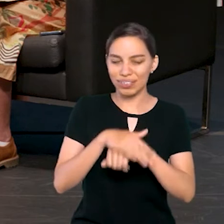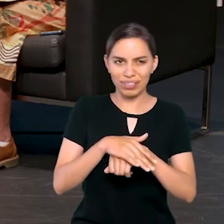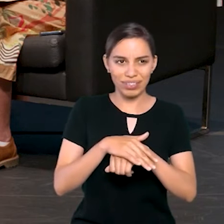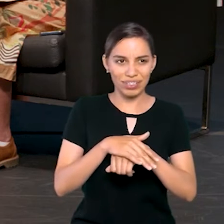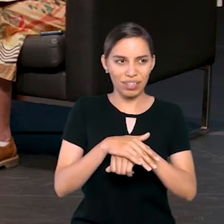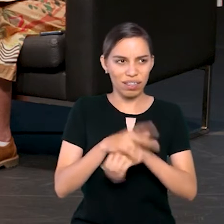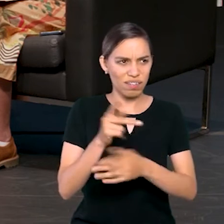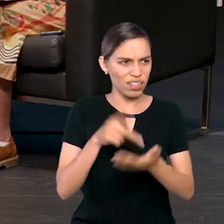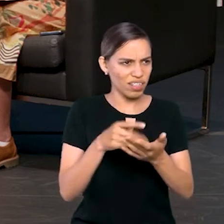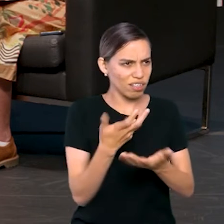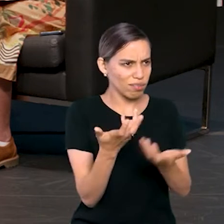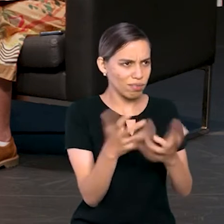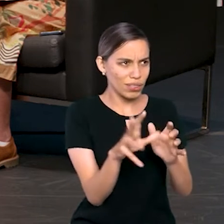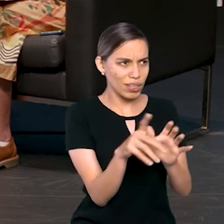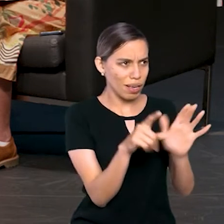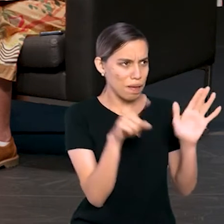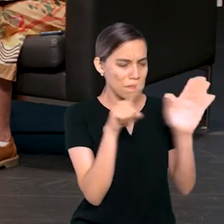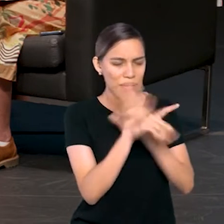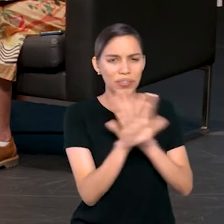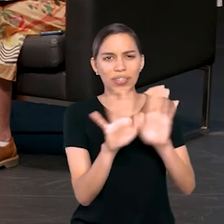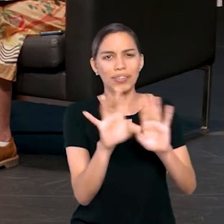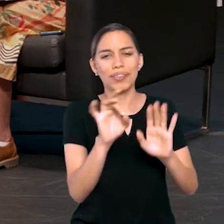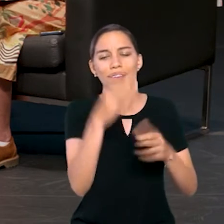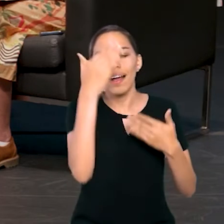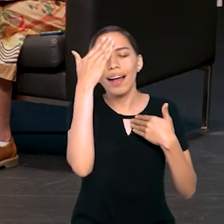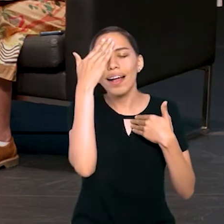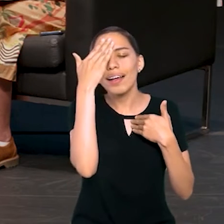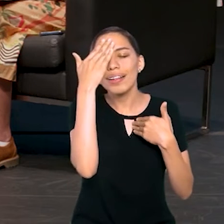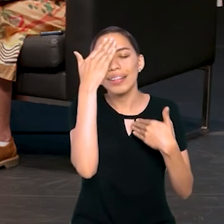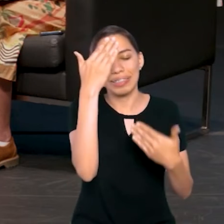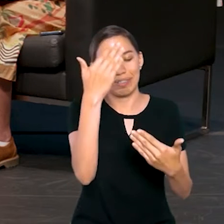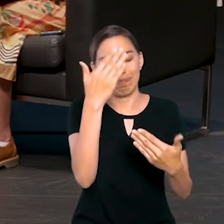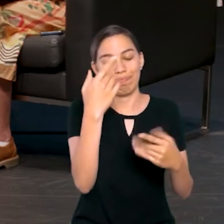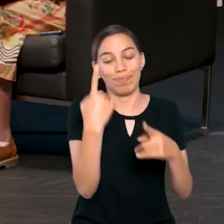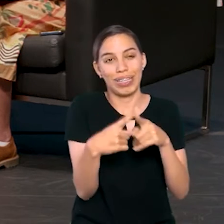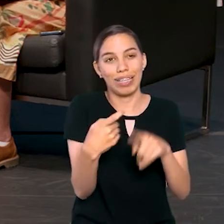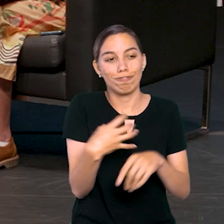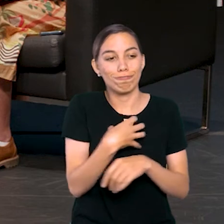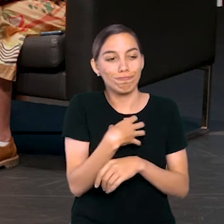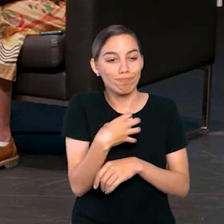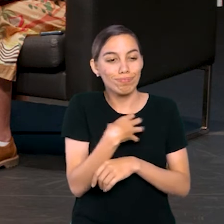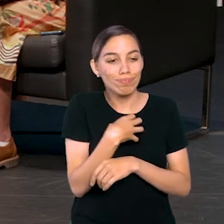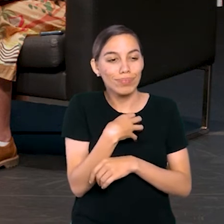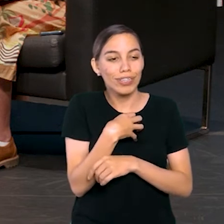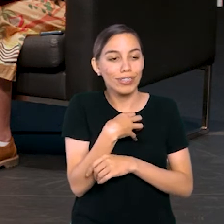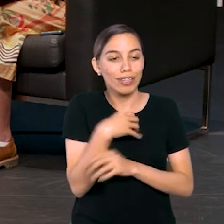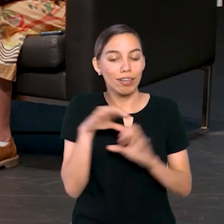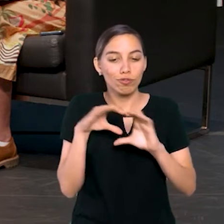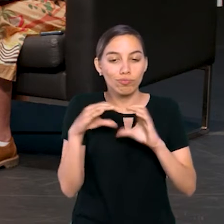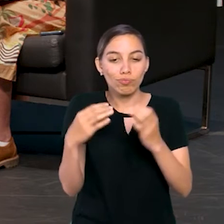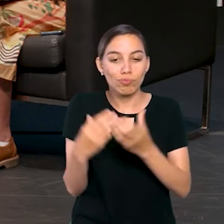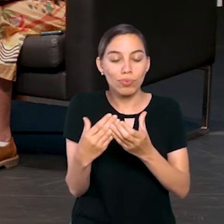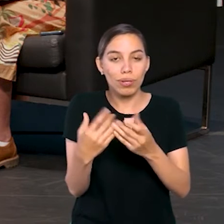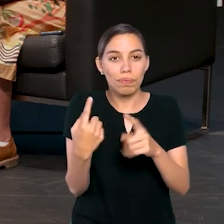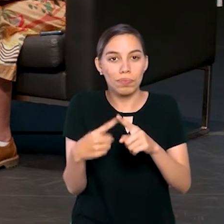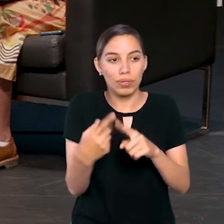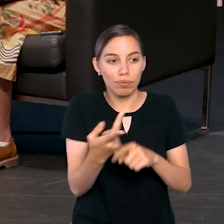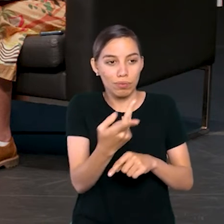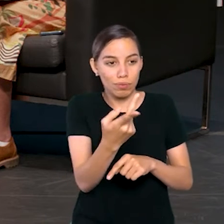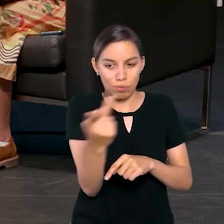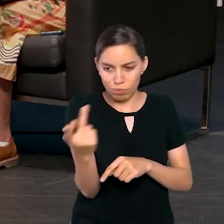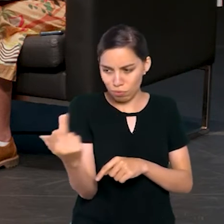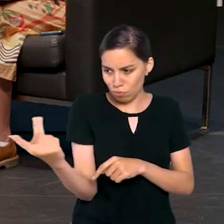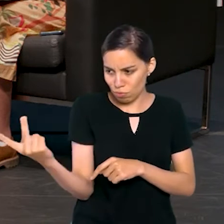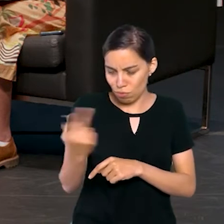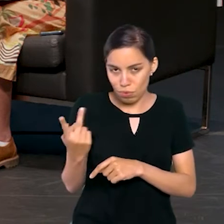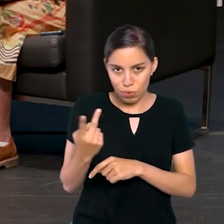eu não queria fazer uma questão, queria fazer só um agradecimento, que esse sentimento de comunidade foi o que nós duas